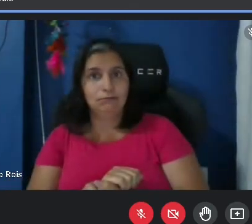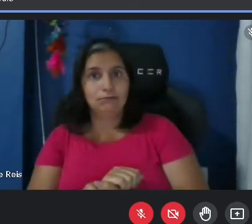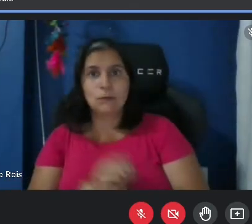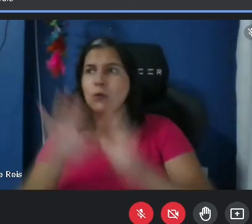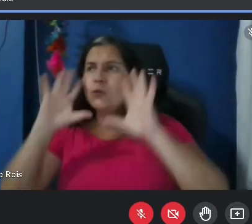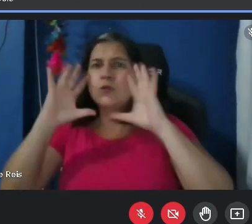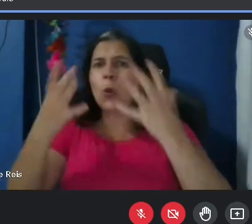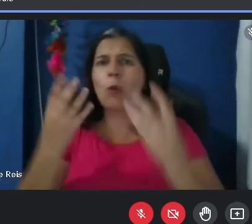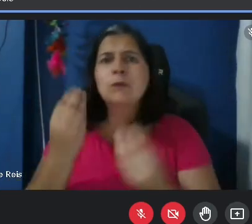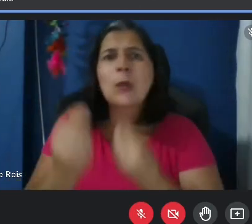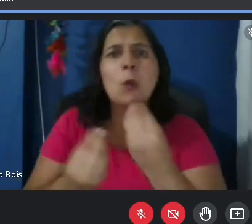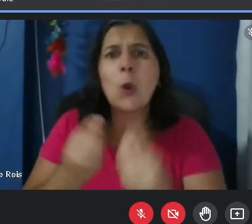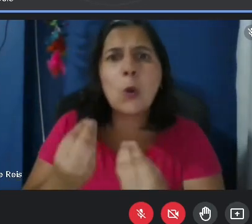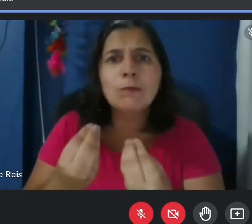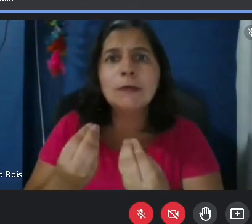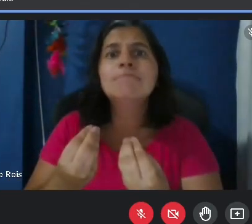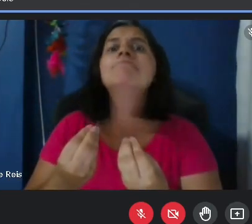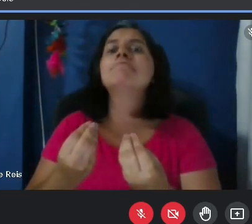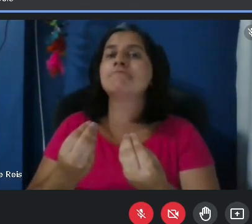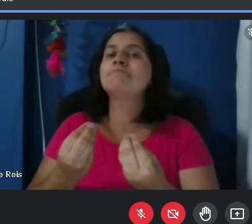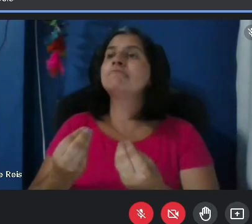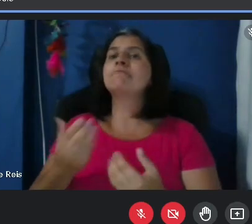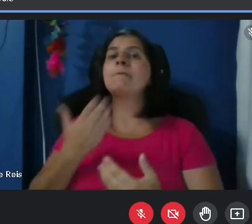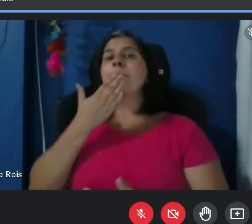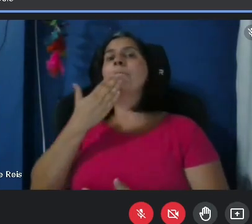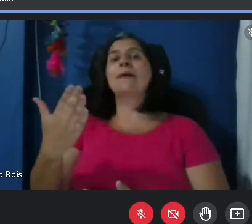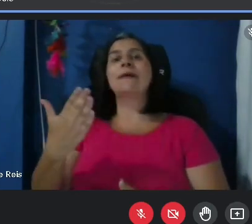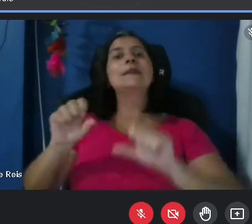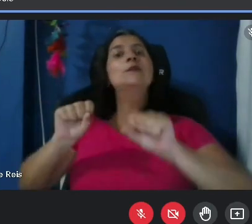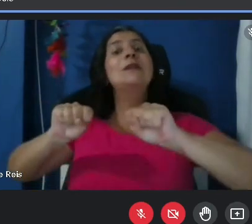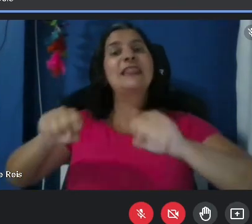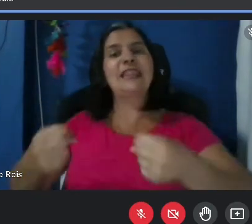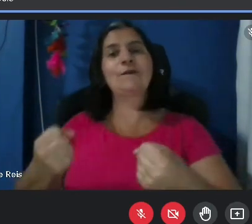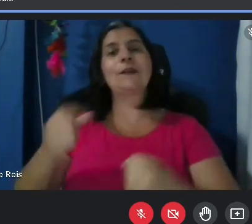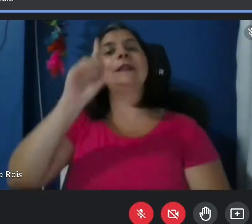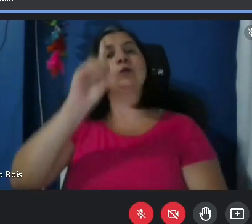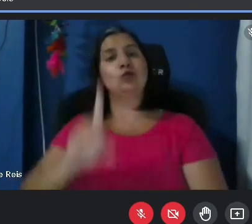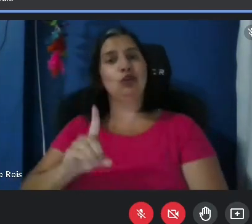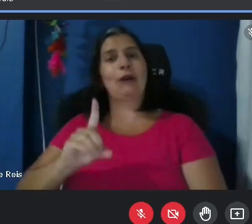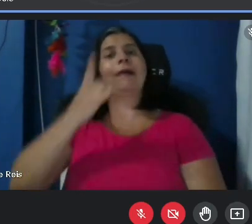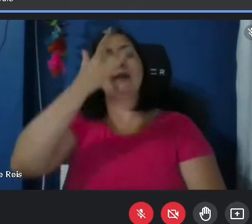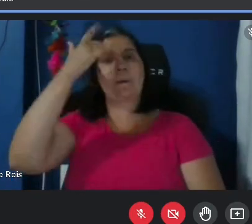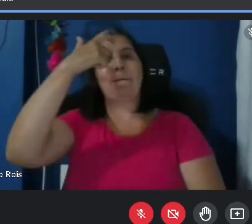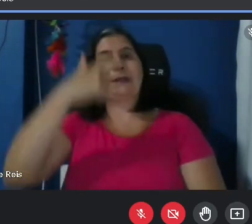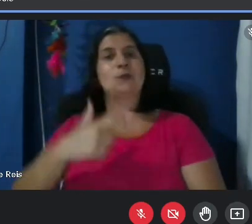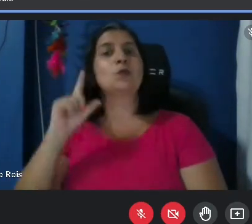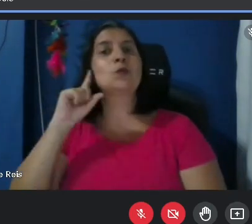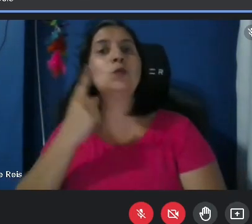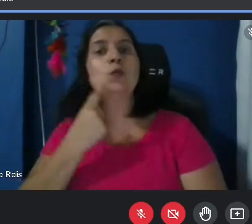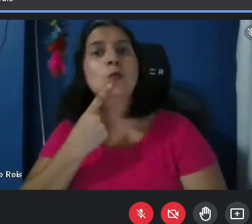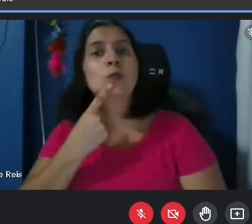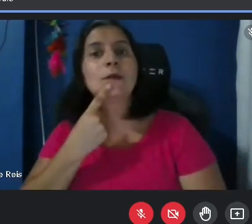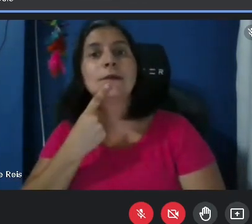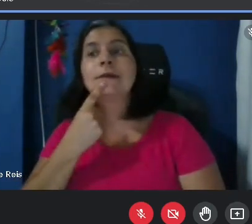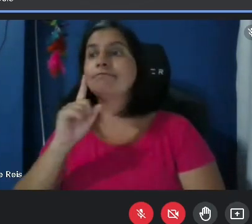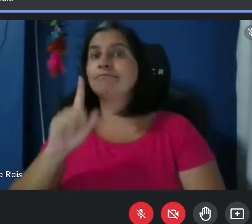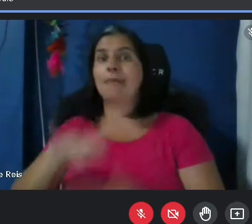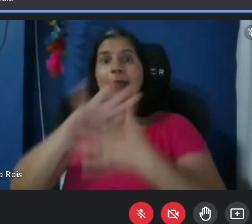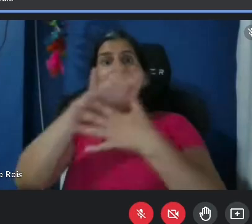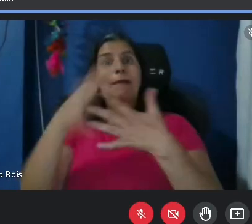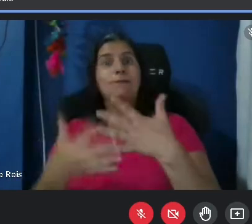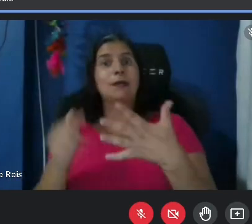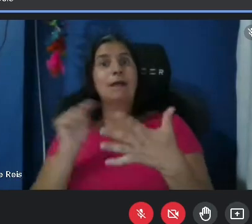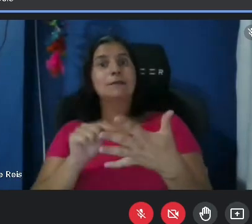esteja dentro da sociedade lutando, porque é um problema social. Então, é direito